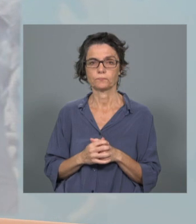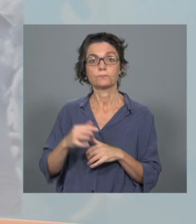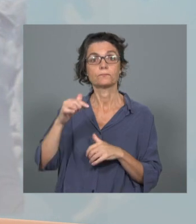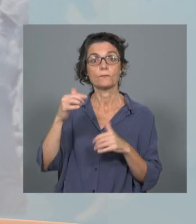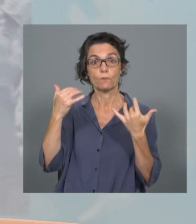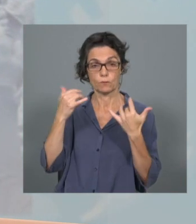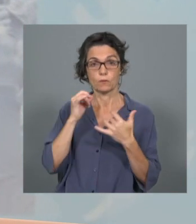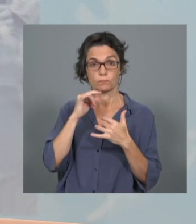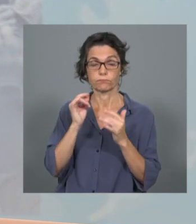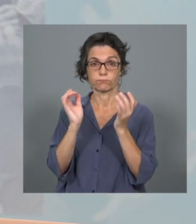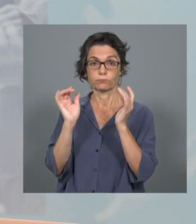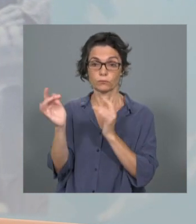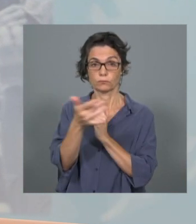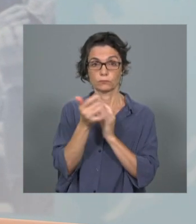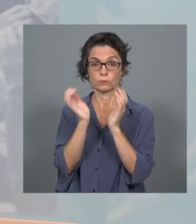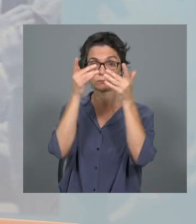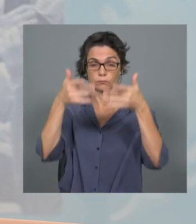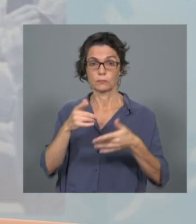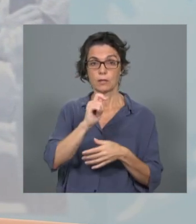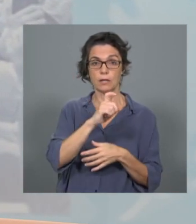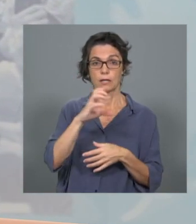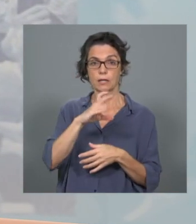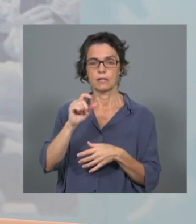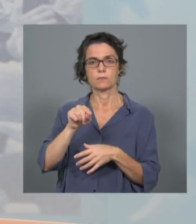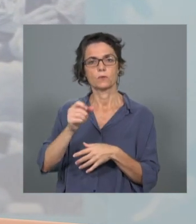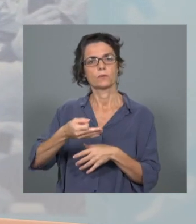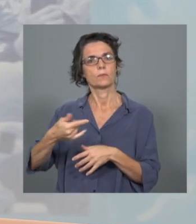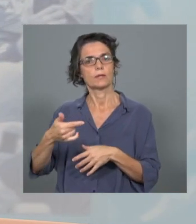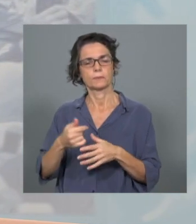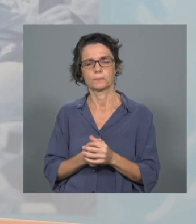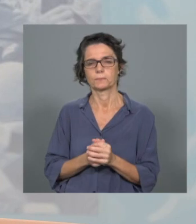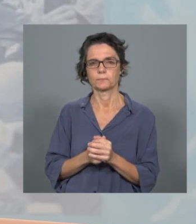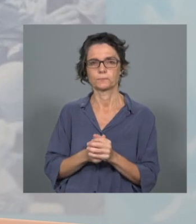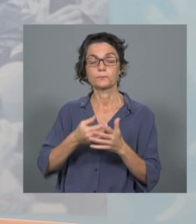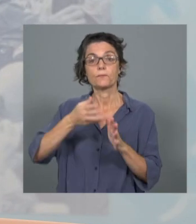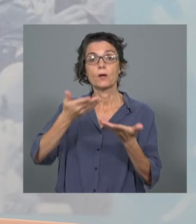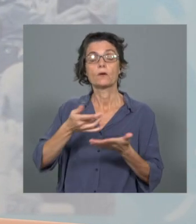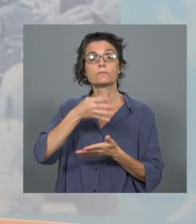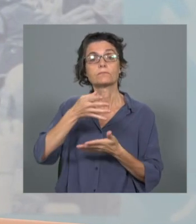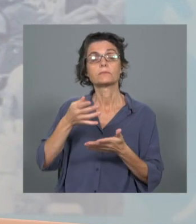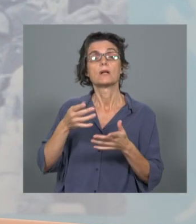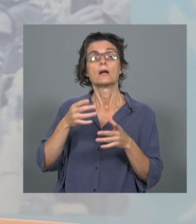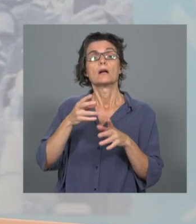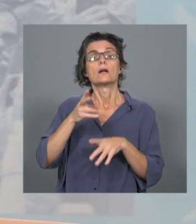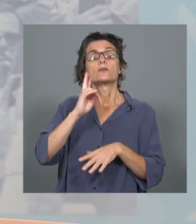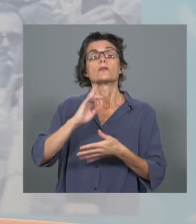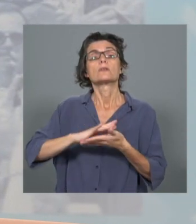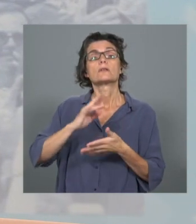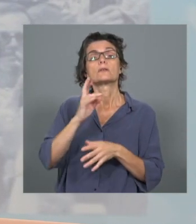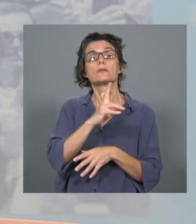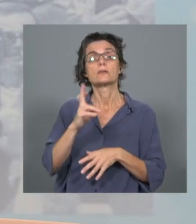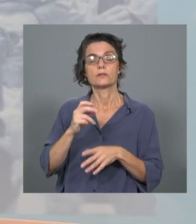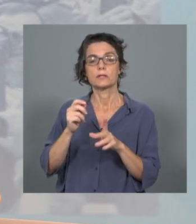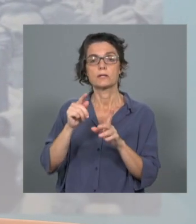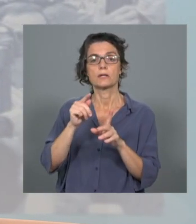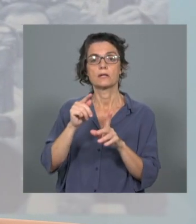Informação que atualizamos permanentemente em eclésia.pt. Falamos agora com o Eunice Lourenço, chefe de redação da Renascença.